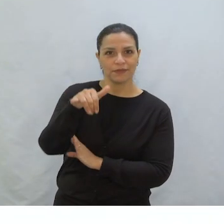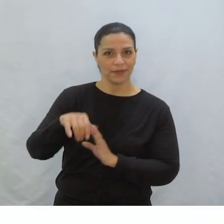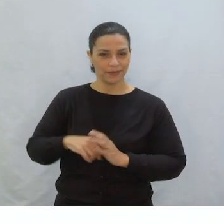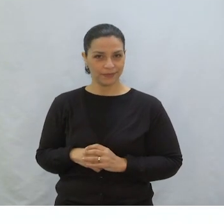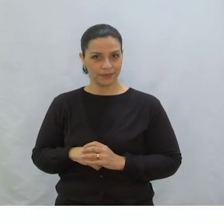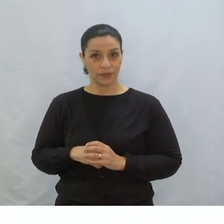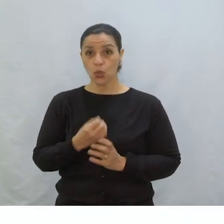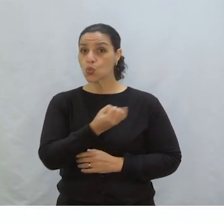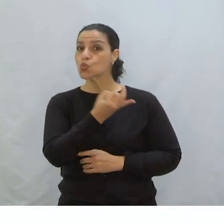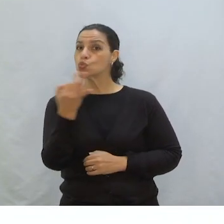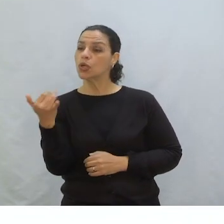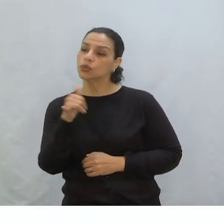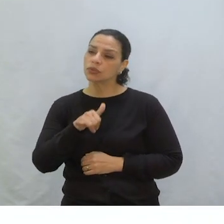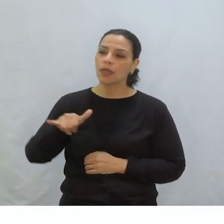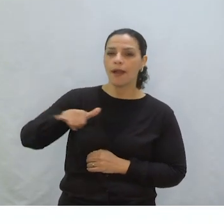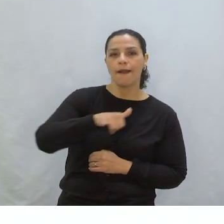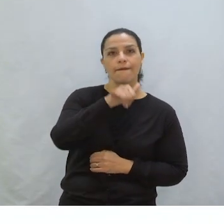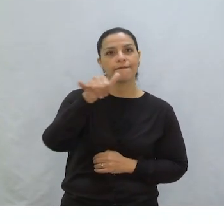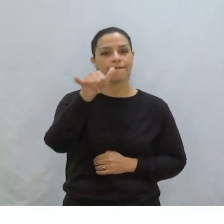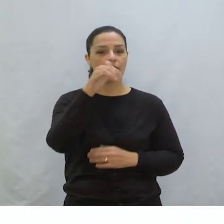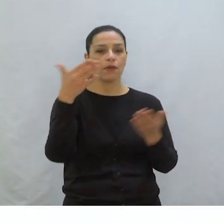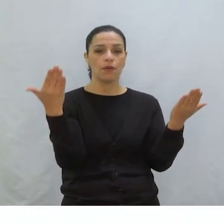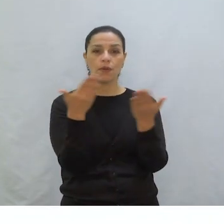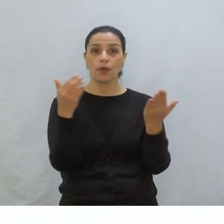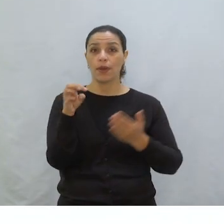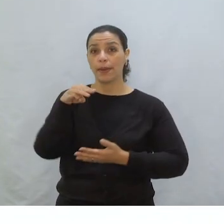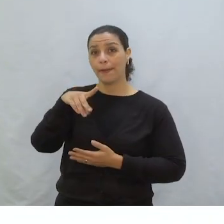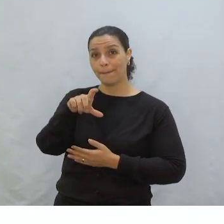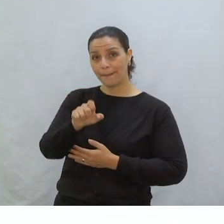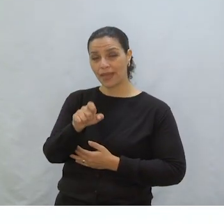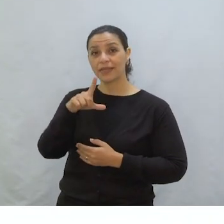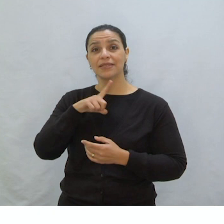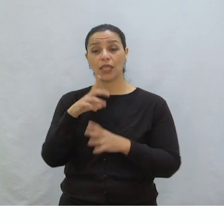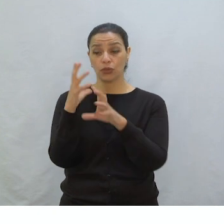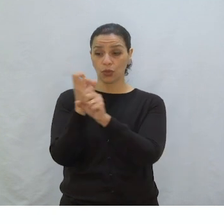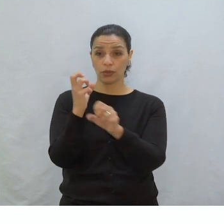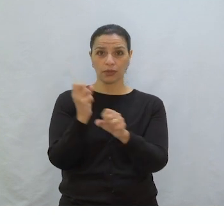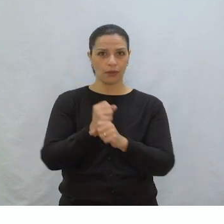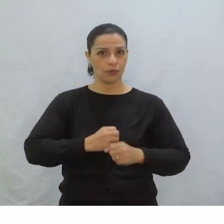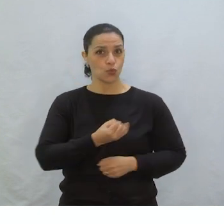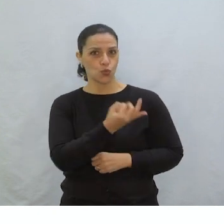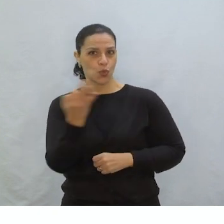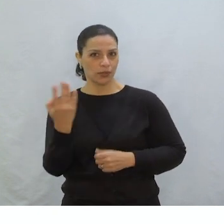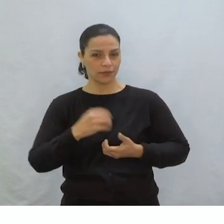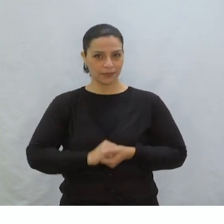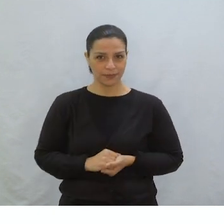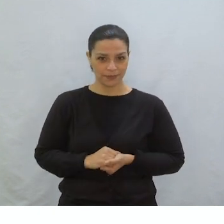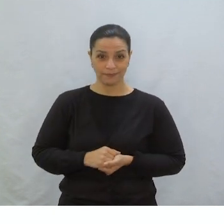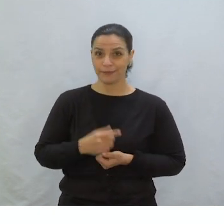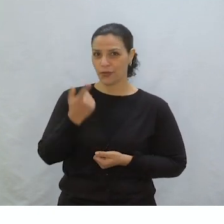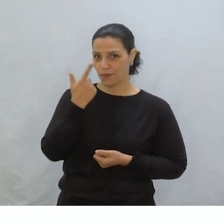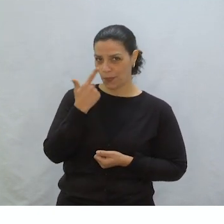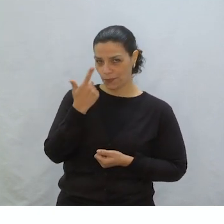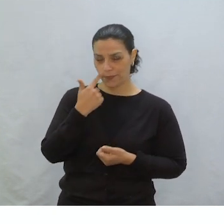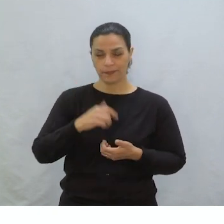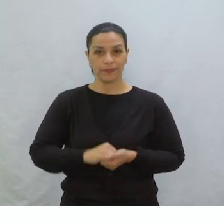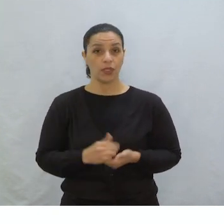4. Quantos aviões ele tem ao todo? Então, olha